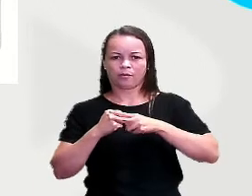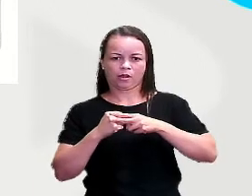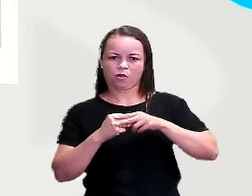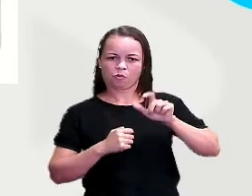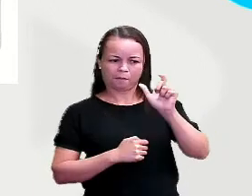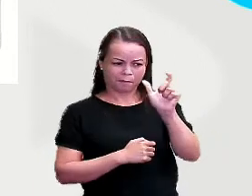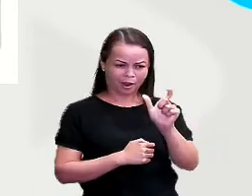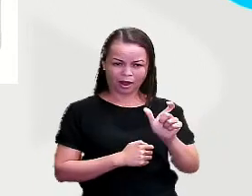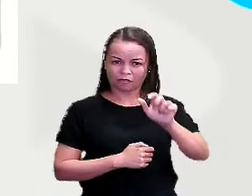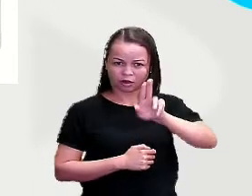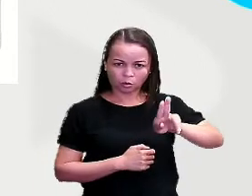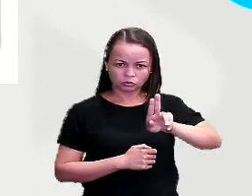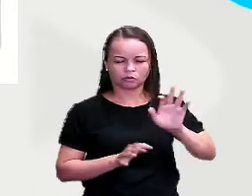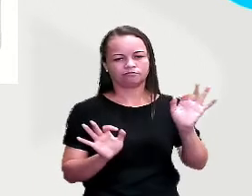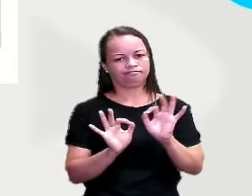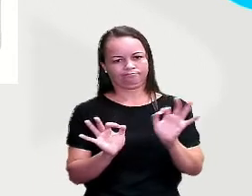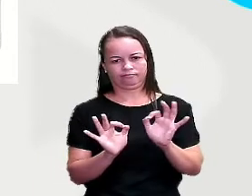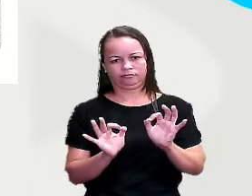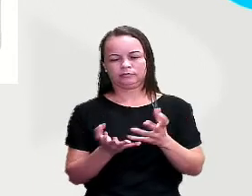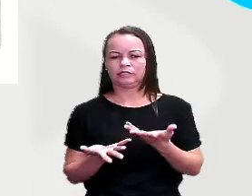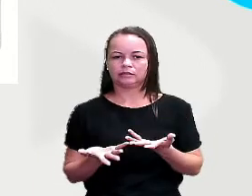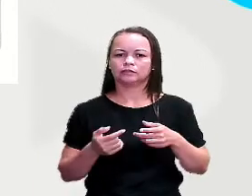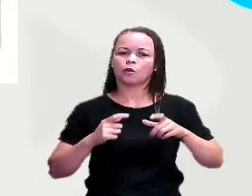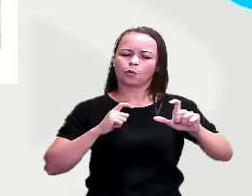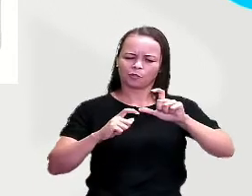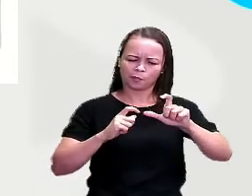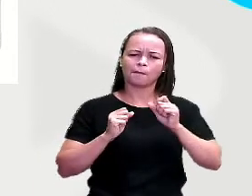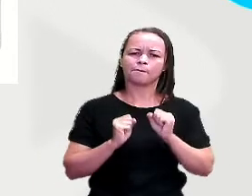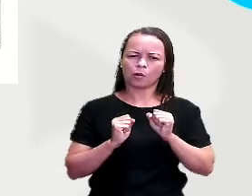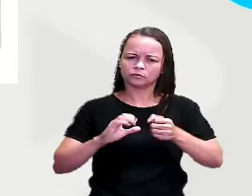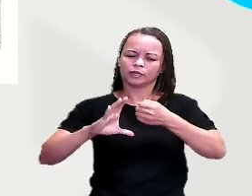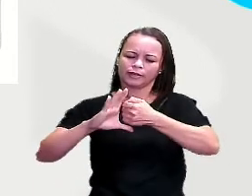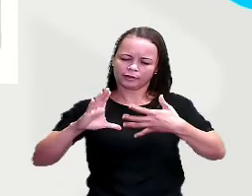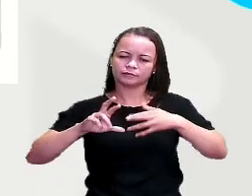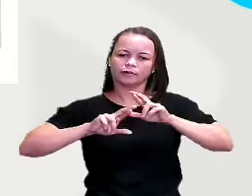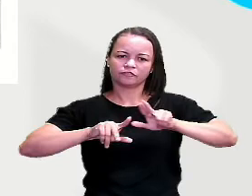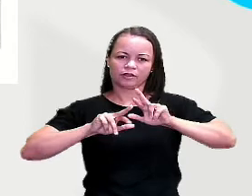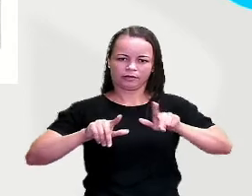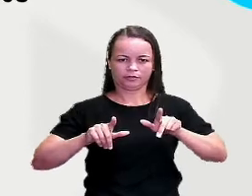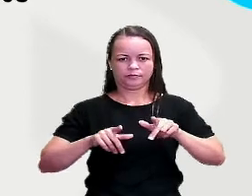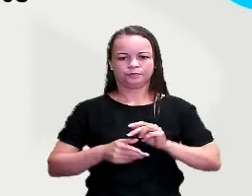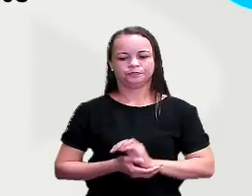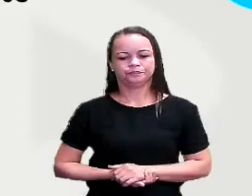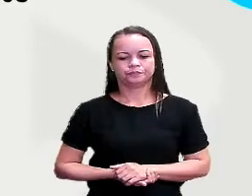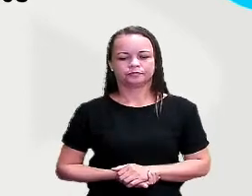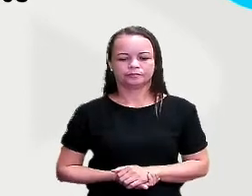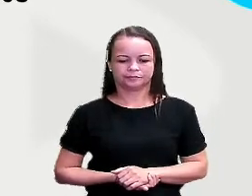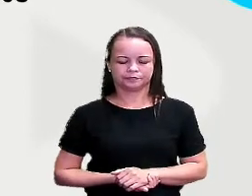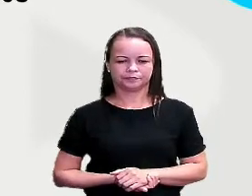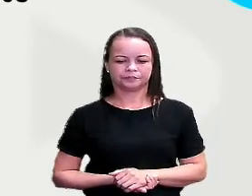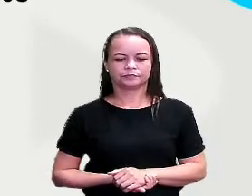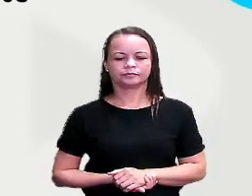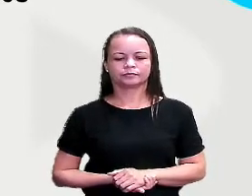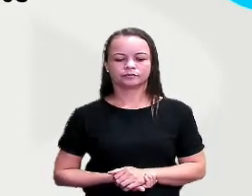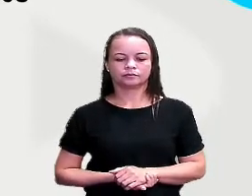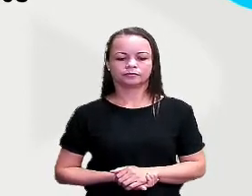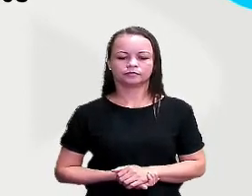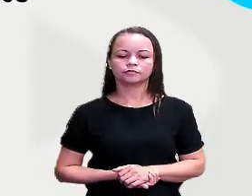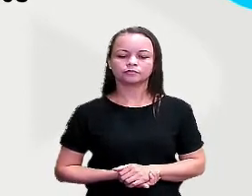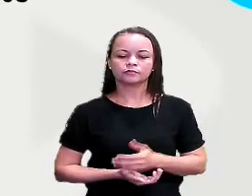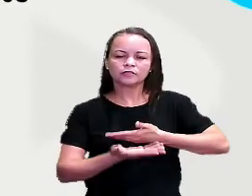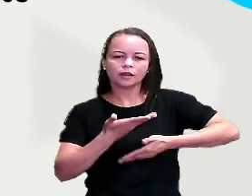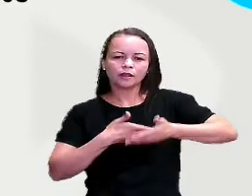palavras. Então, as tirinhas também podem, ter essas características diferentes uma das outras. Em relação